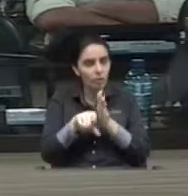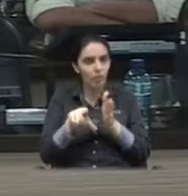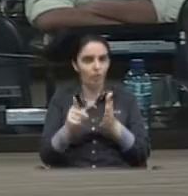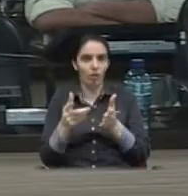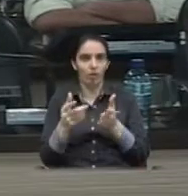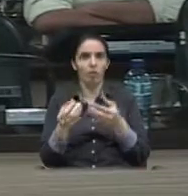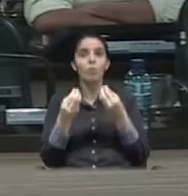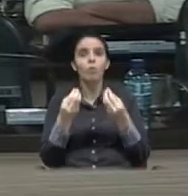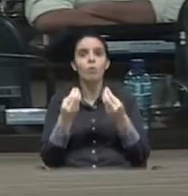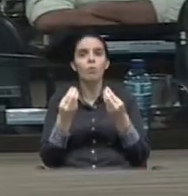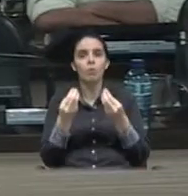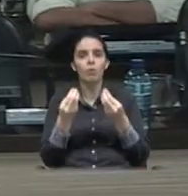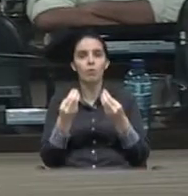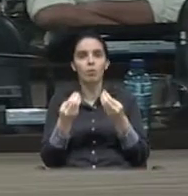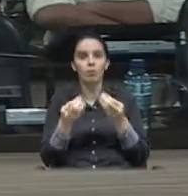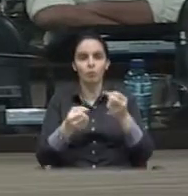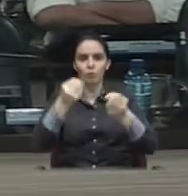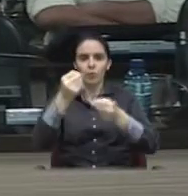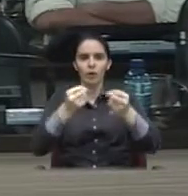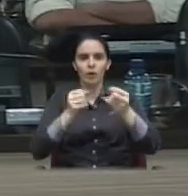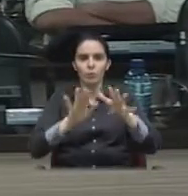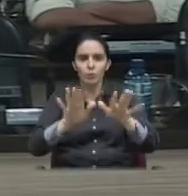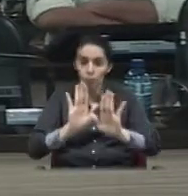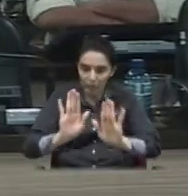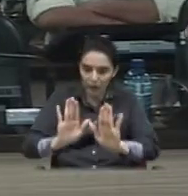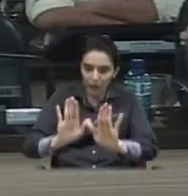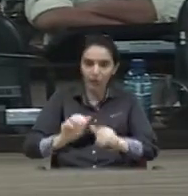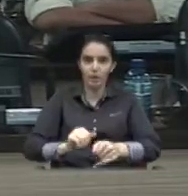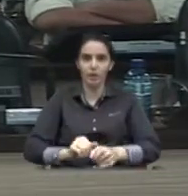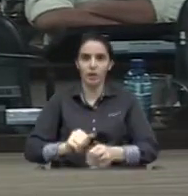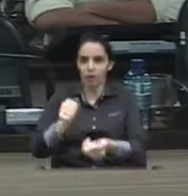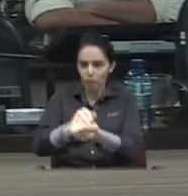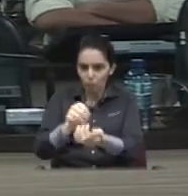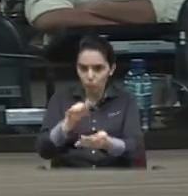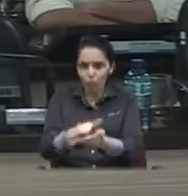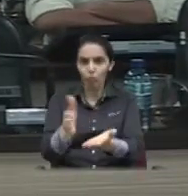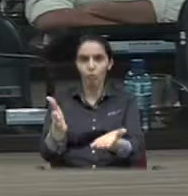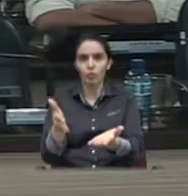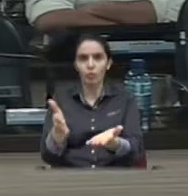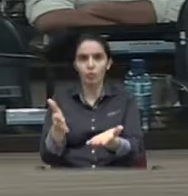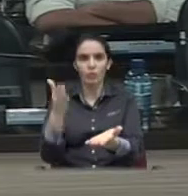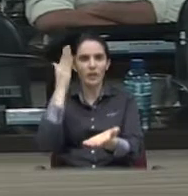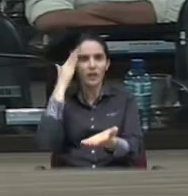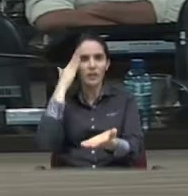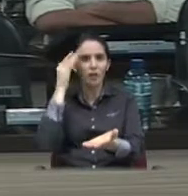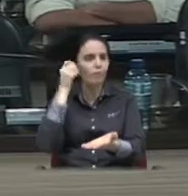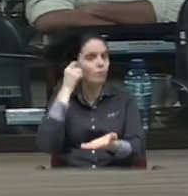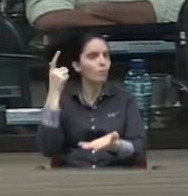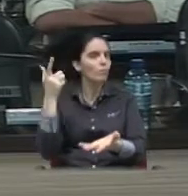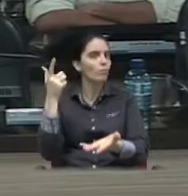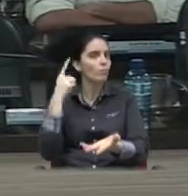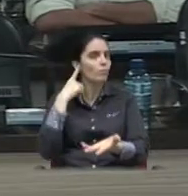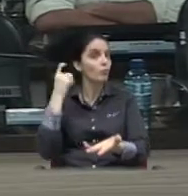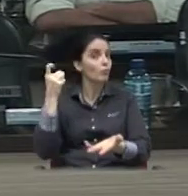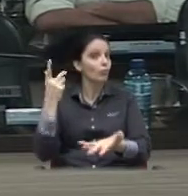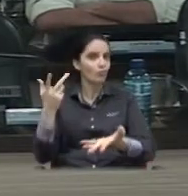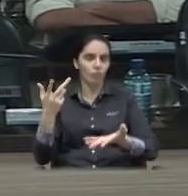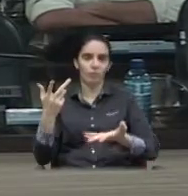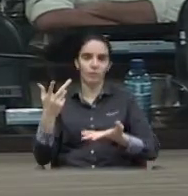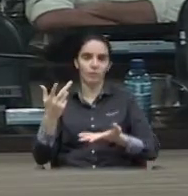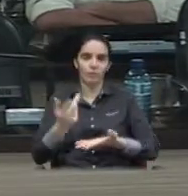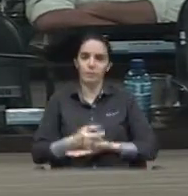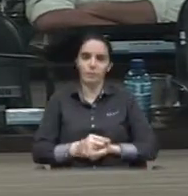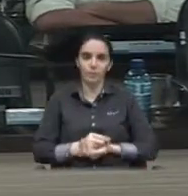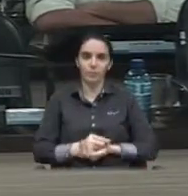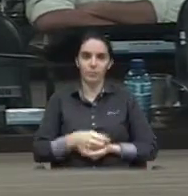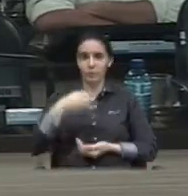vai parar esse veículo para poder fazer a notificação ou fazer a medição, sendo que no momento da parada